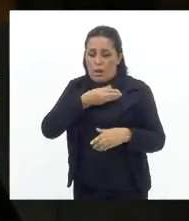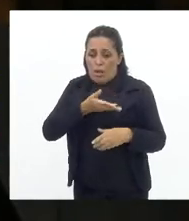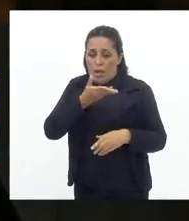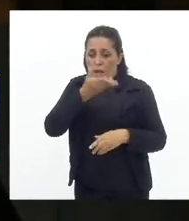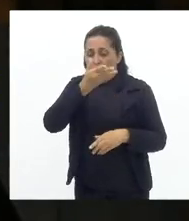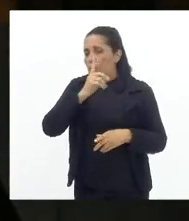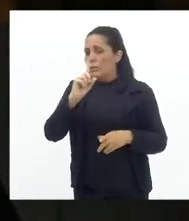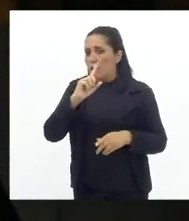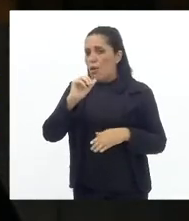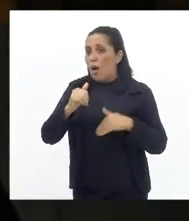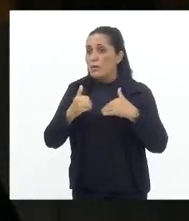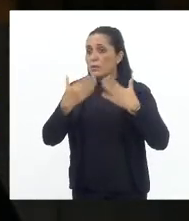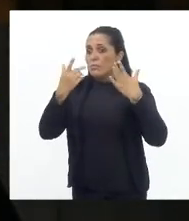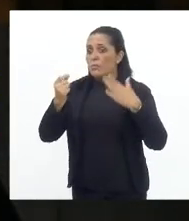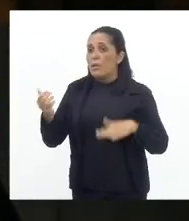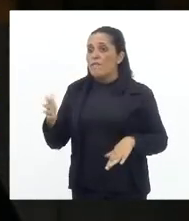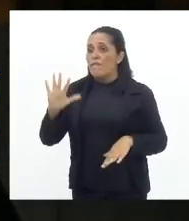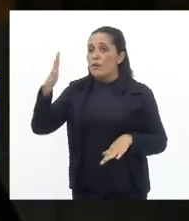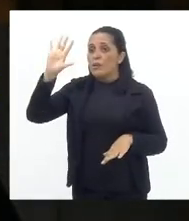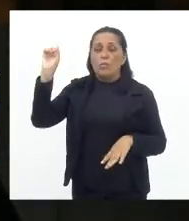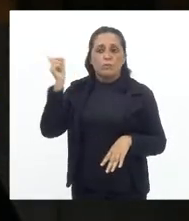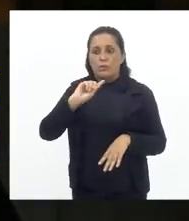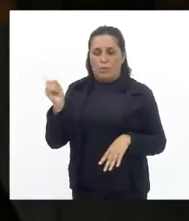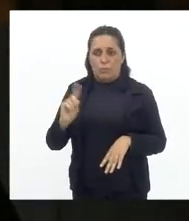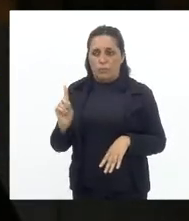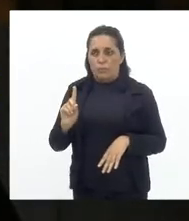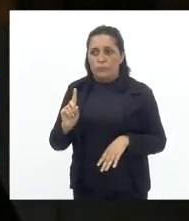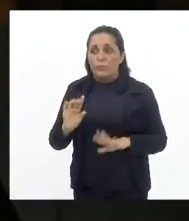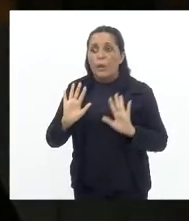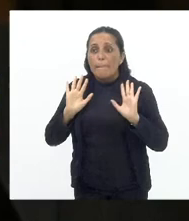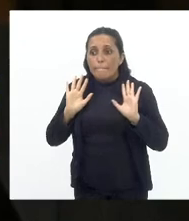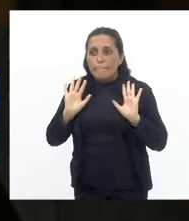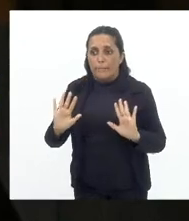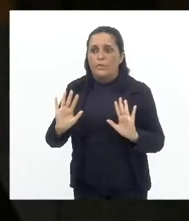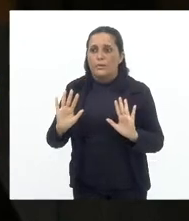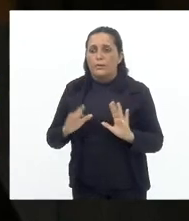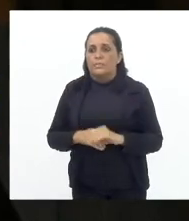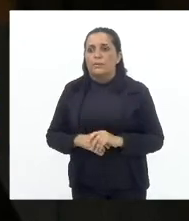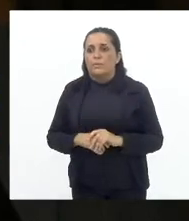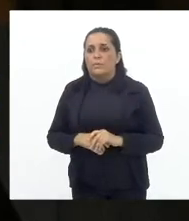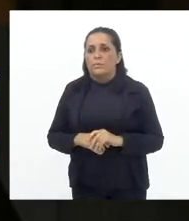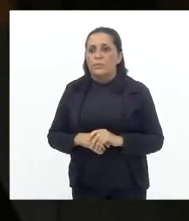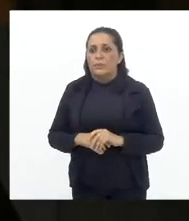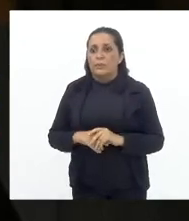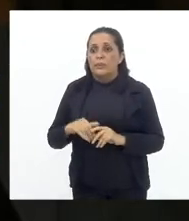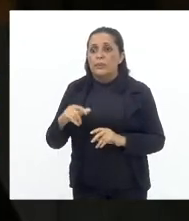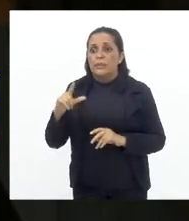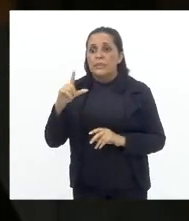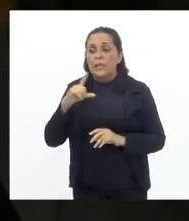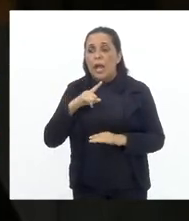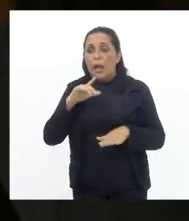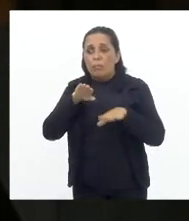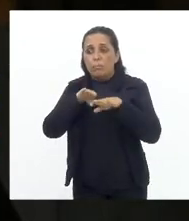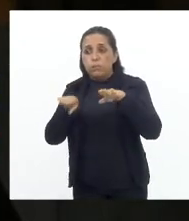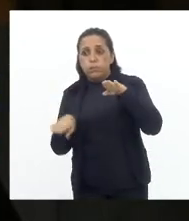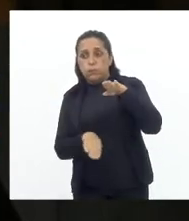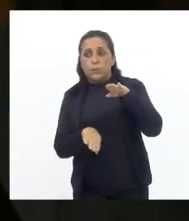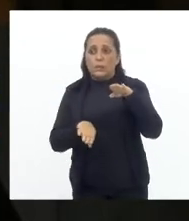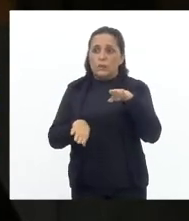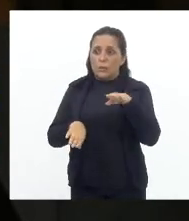acima da inflação nada disso e mais do que isso tem o para você tem um certo desequilíbrio